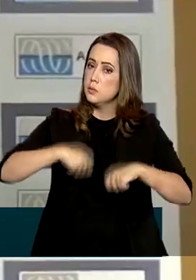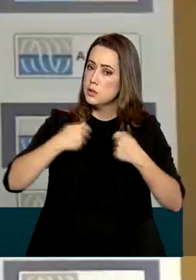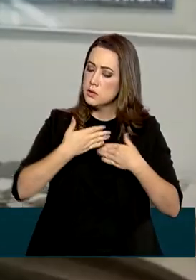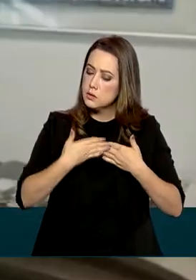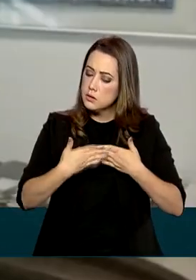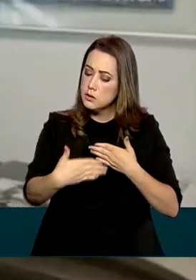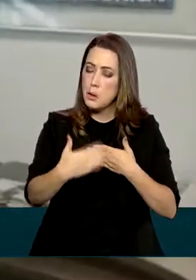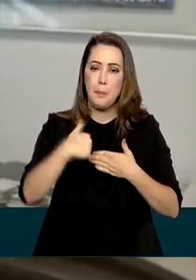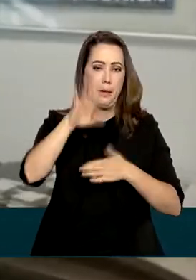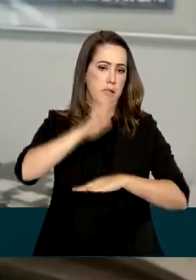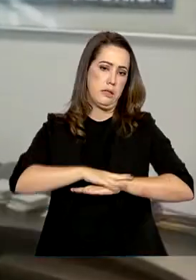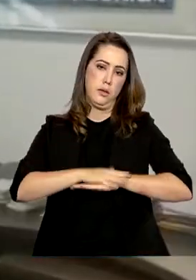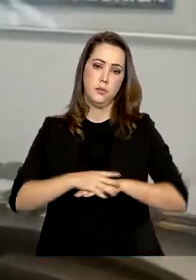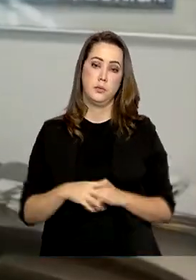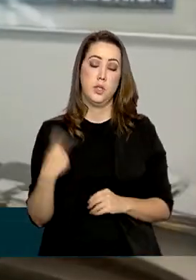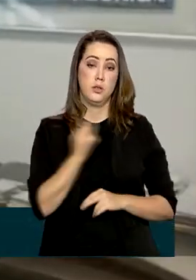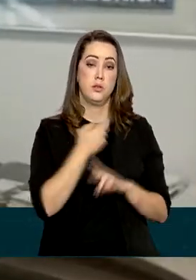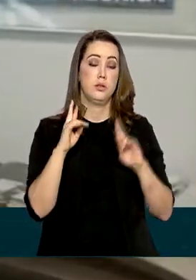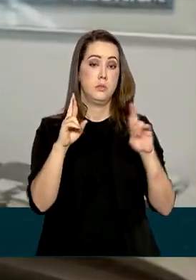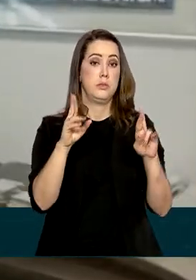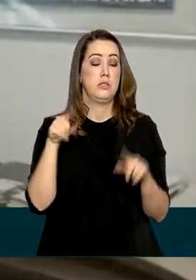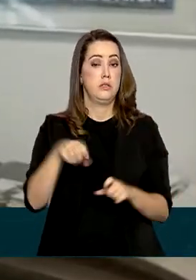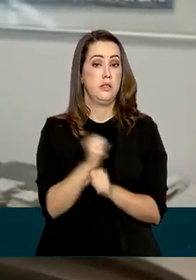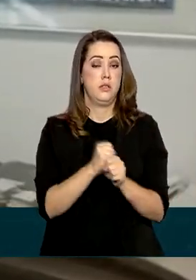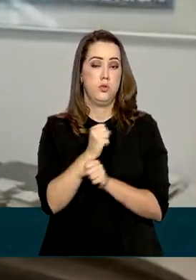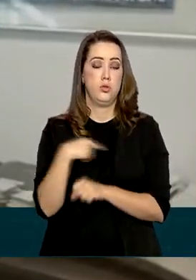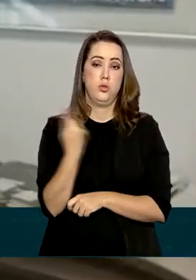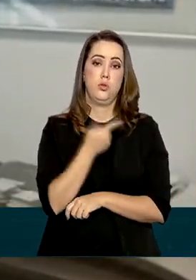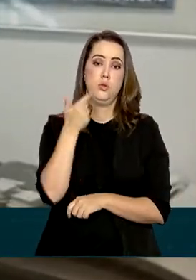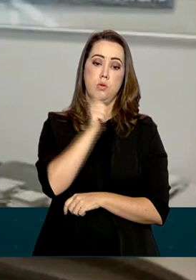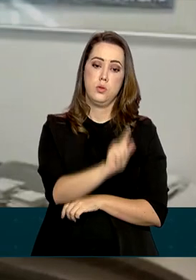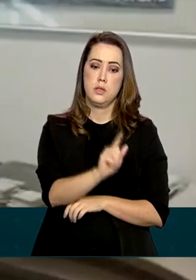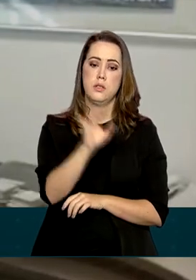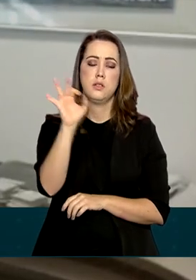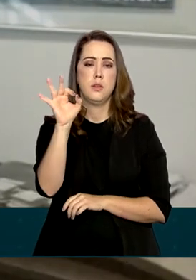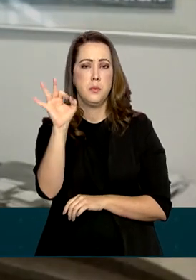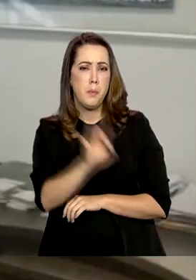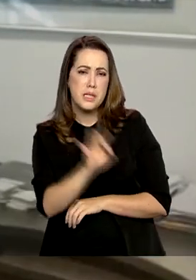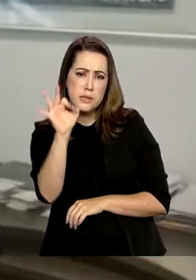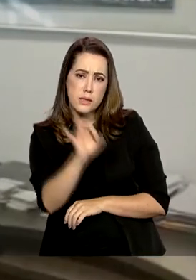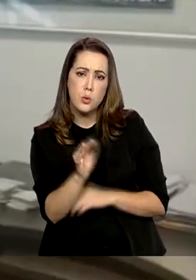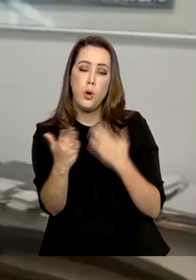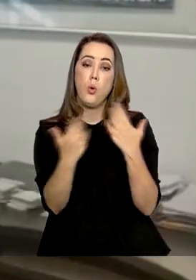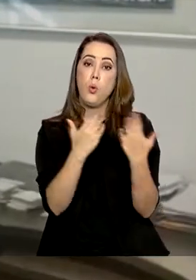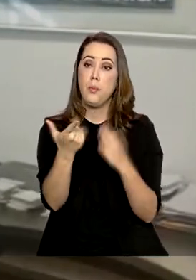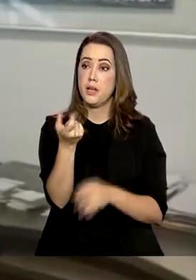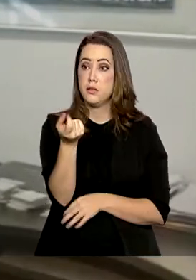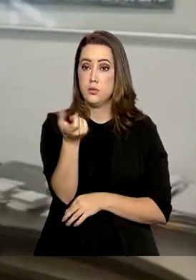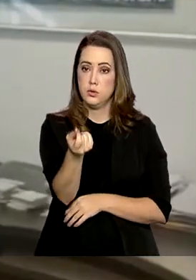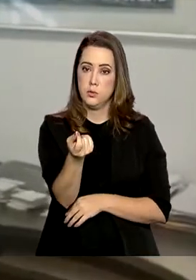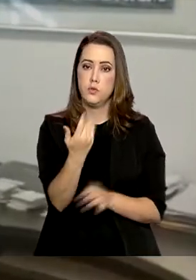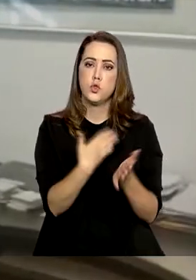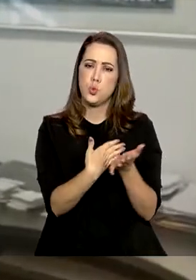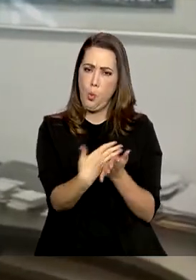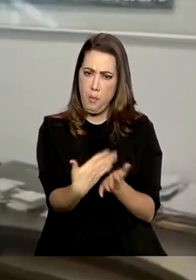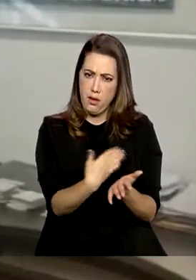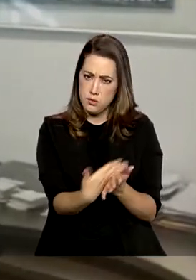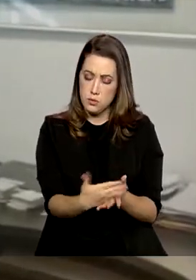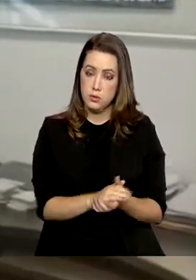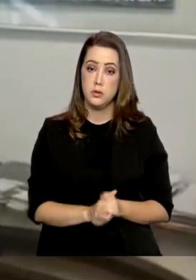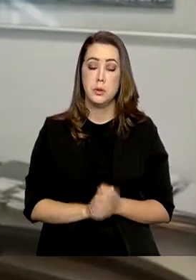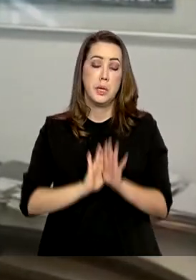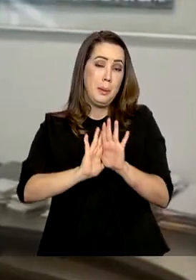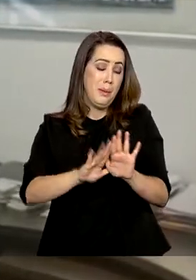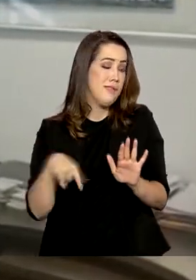prorrogadas. Nossa expectativa é de que ainda este ano consigamos voltar aos índices de produção do início de 2020. O importante é que não